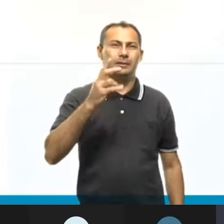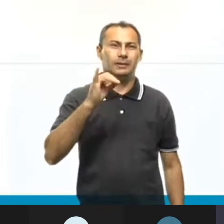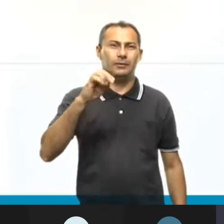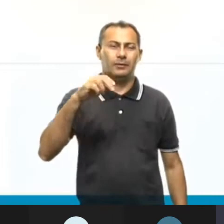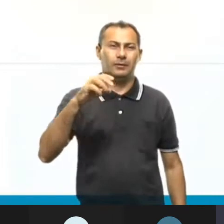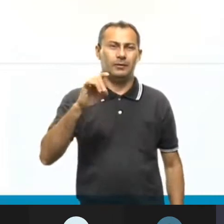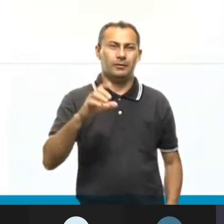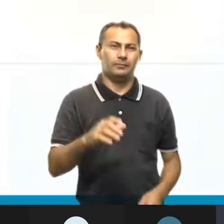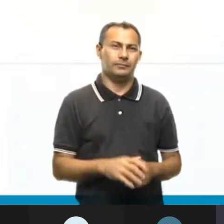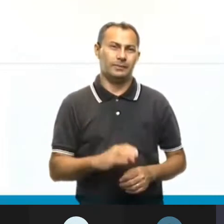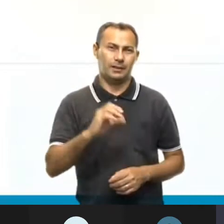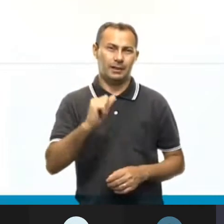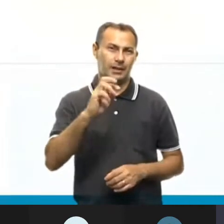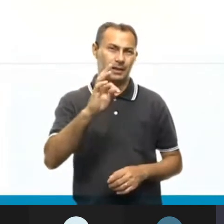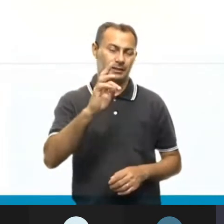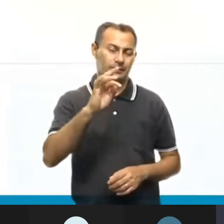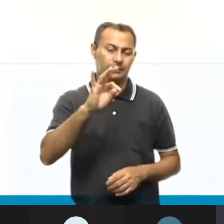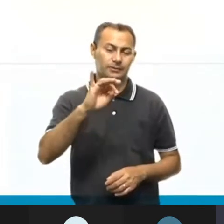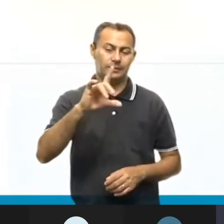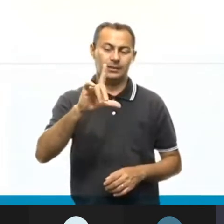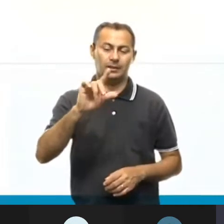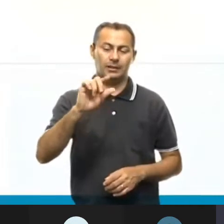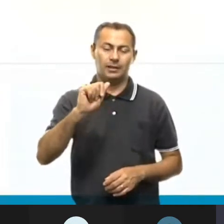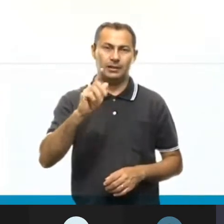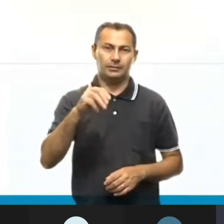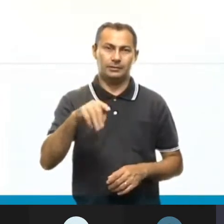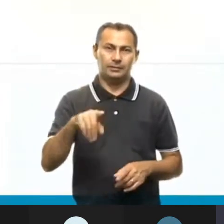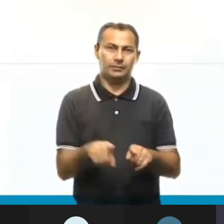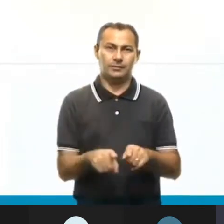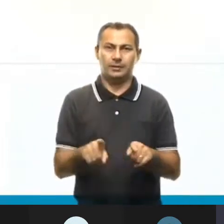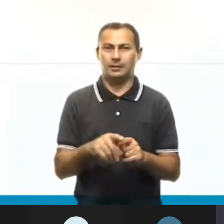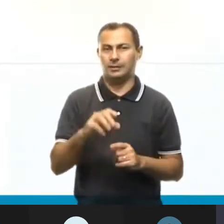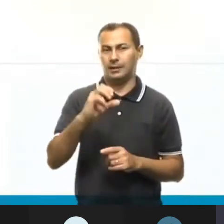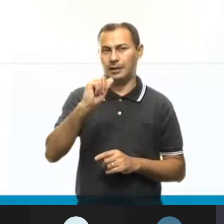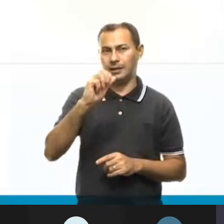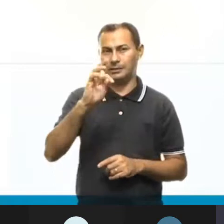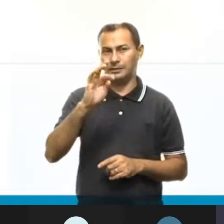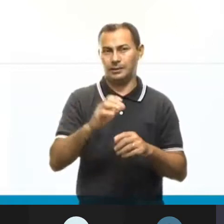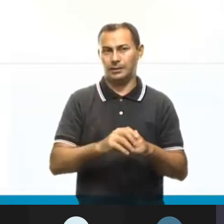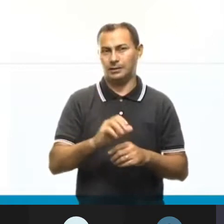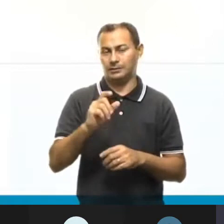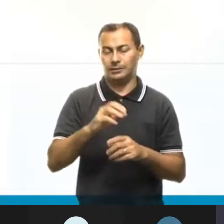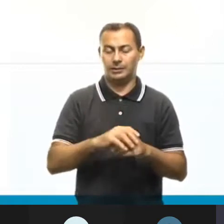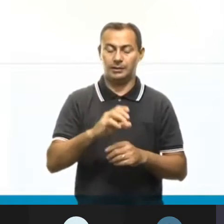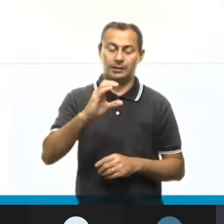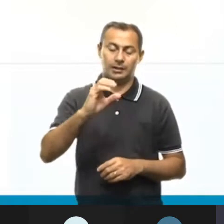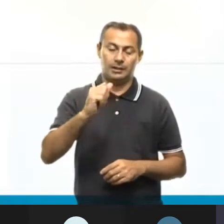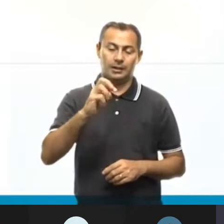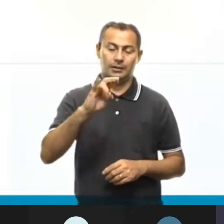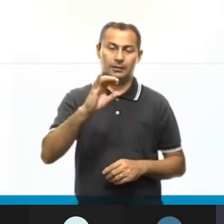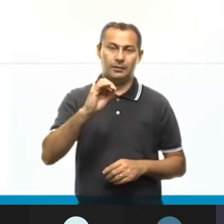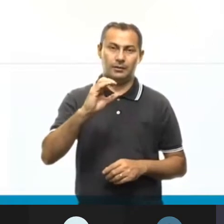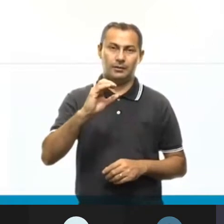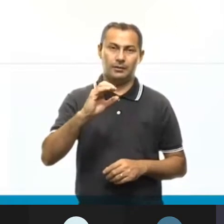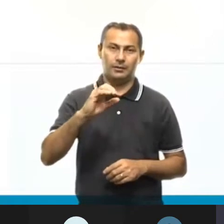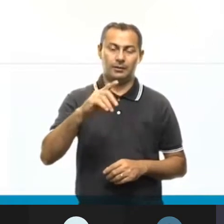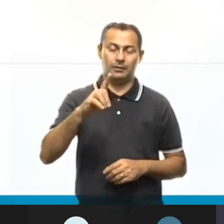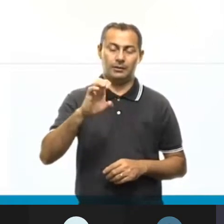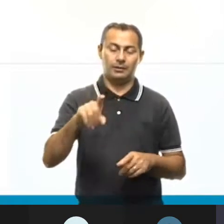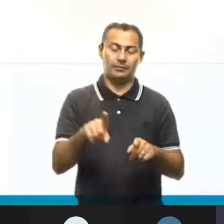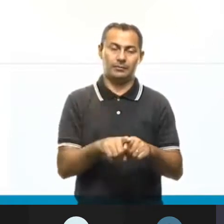cartilagem tireoidea, ou, né, como nós conhecemos como pomo de Adão, claro que é muito mais evidente, ela está bem